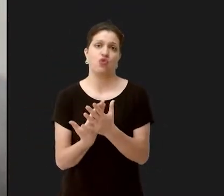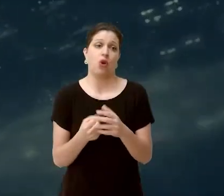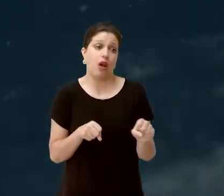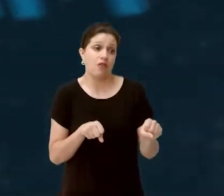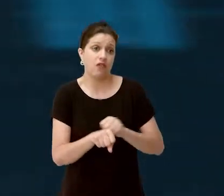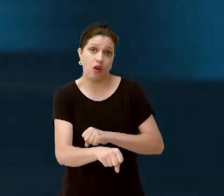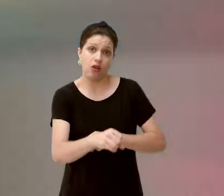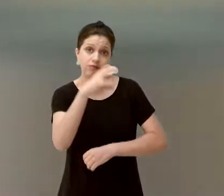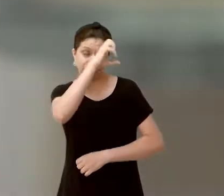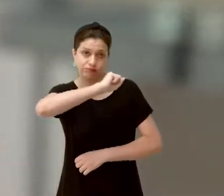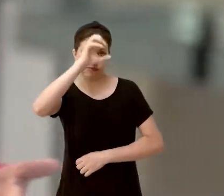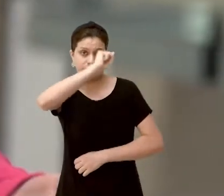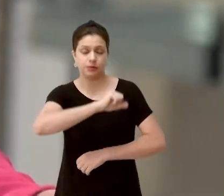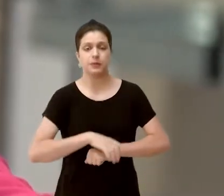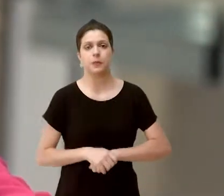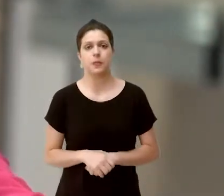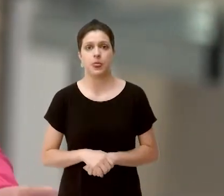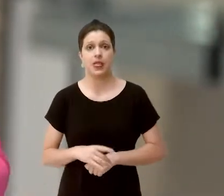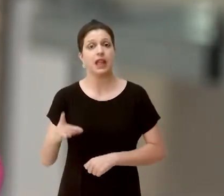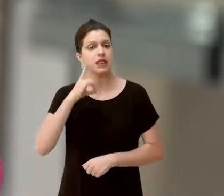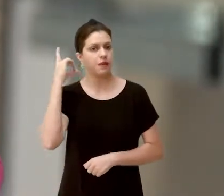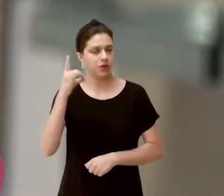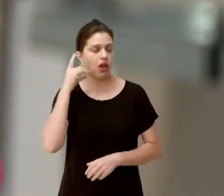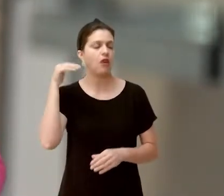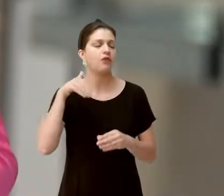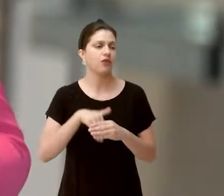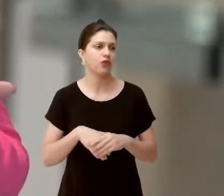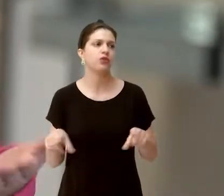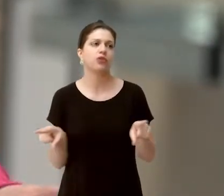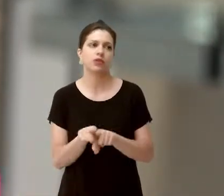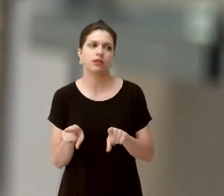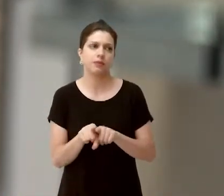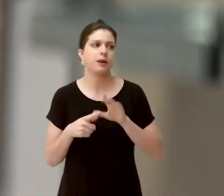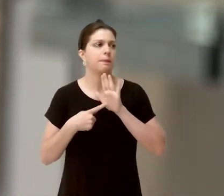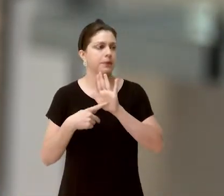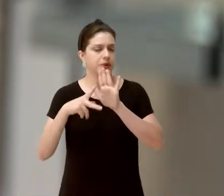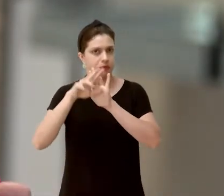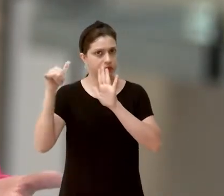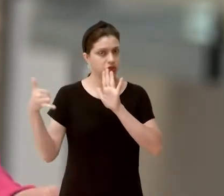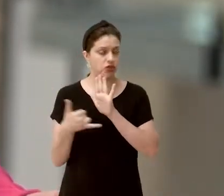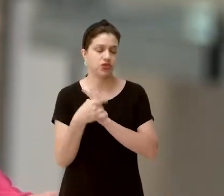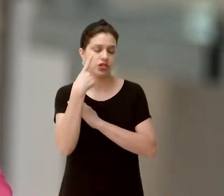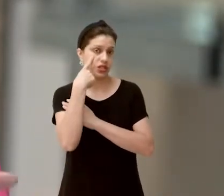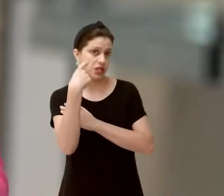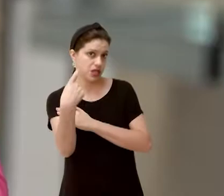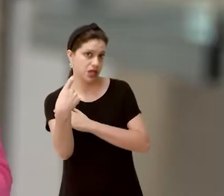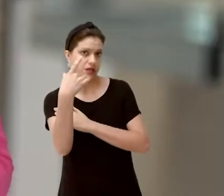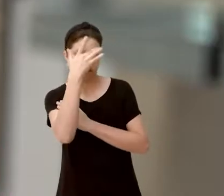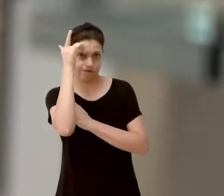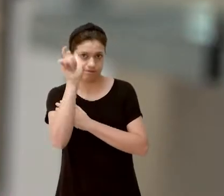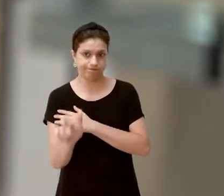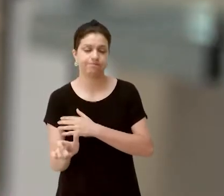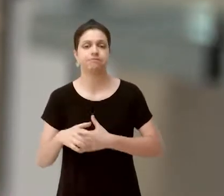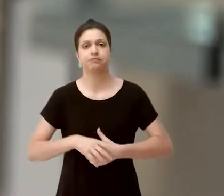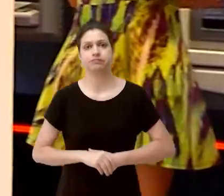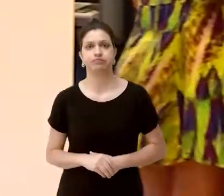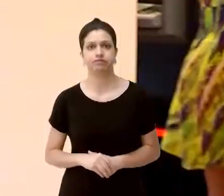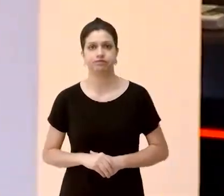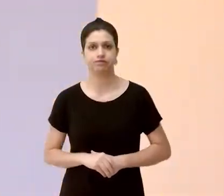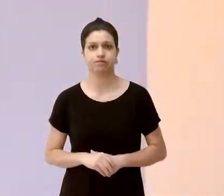formação. Além de votar, os deputados seguiram apresentando matérias de interesse da